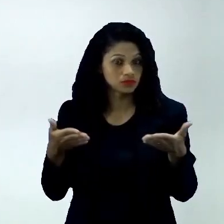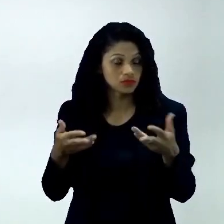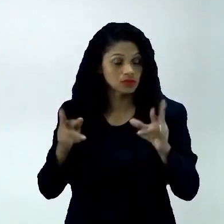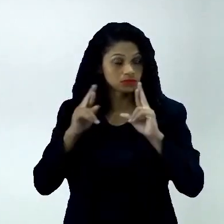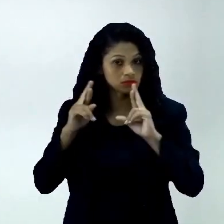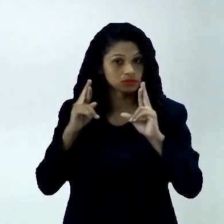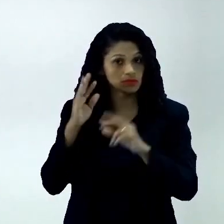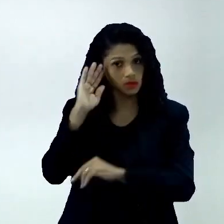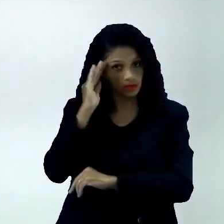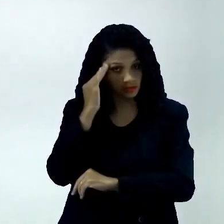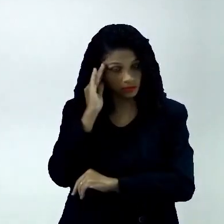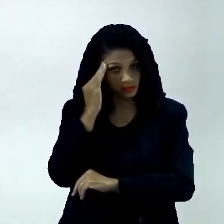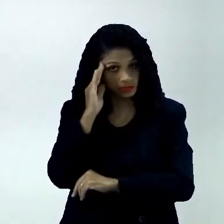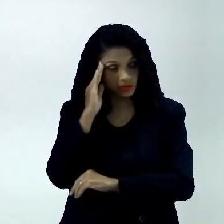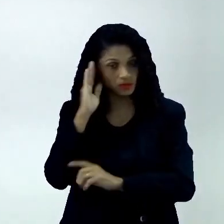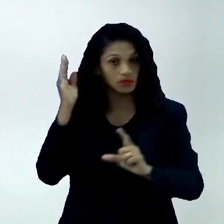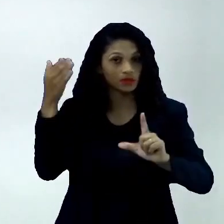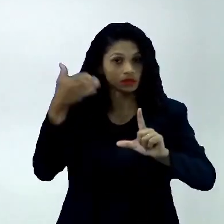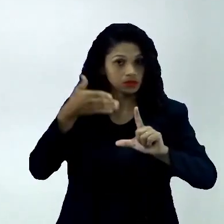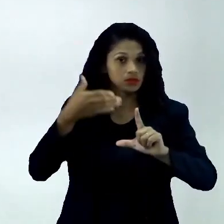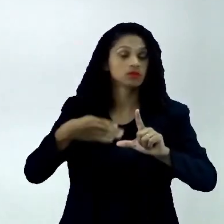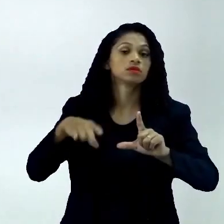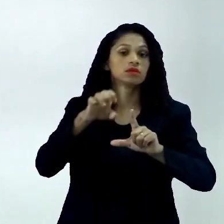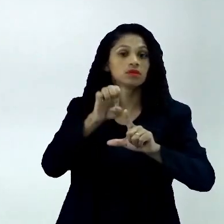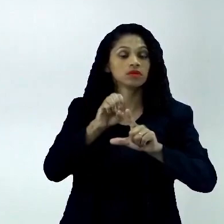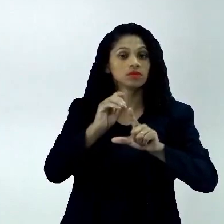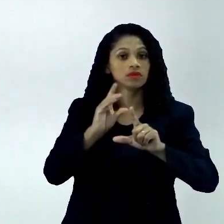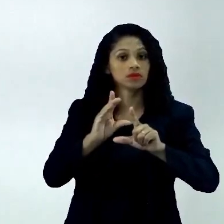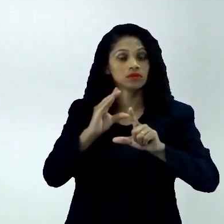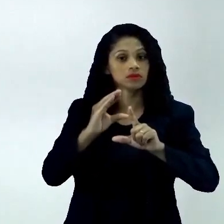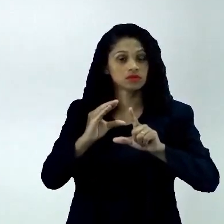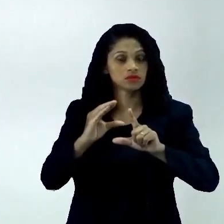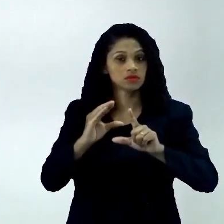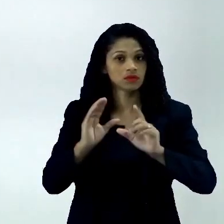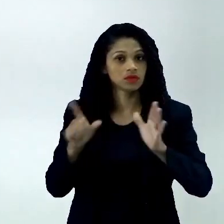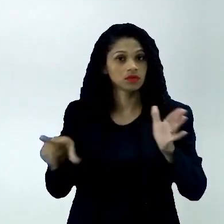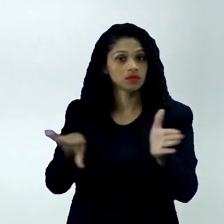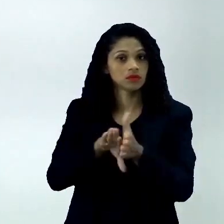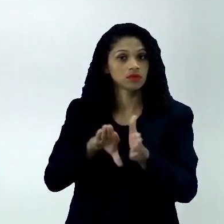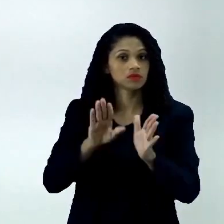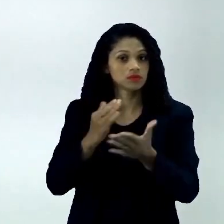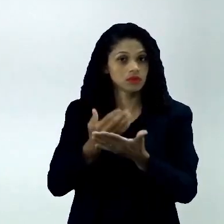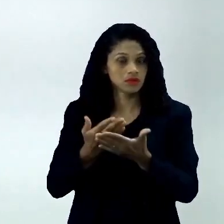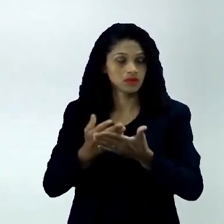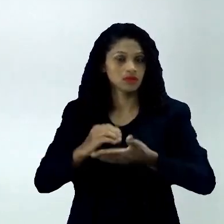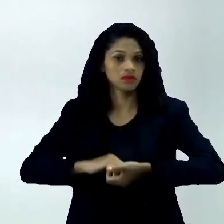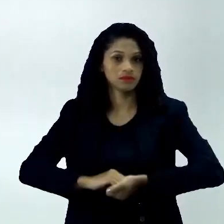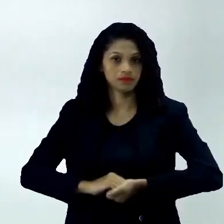vocês tenham compreendido o assunto. Vocês podem acessar mais vezes lá na plataforma Eduque. Até a próxima aula!